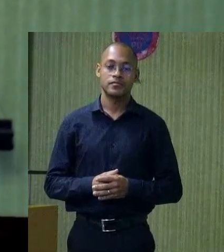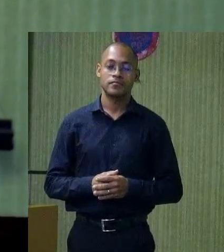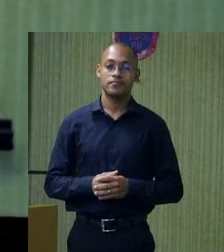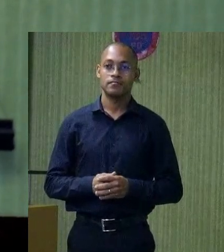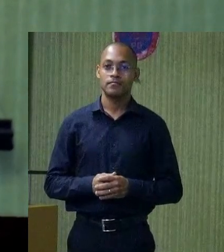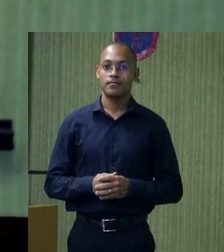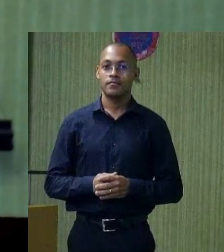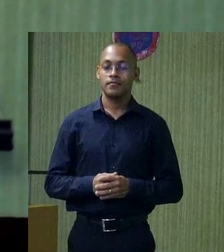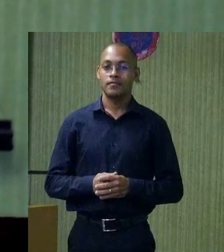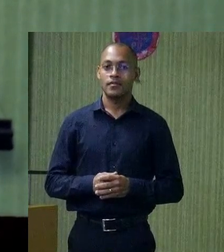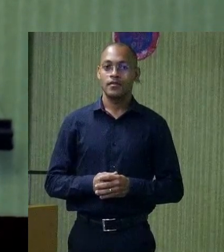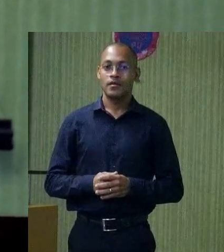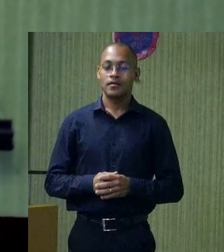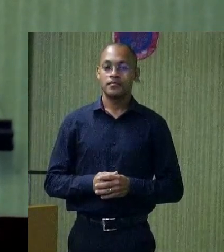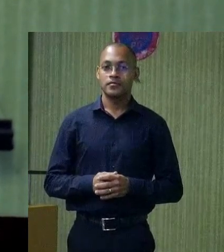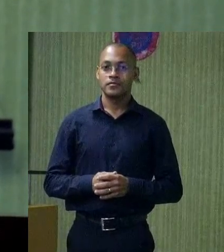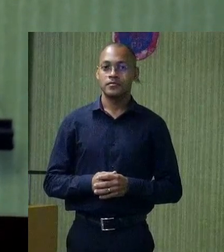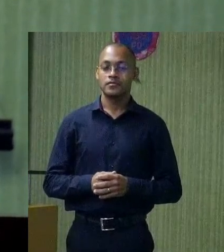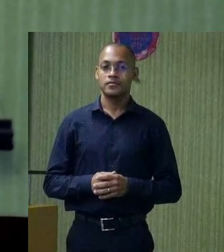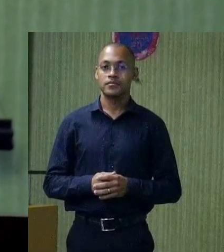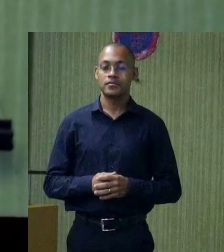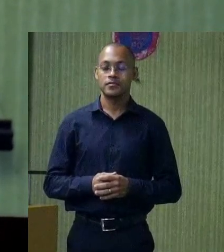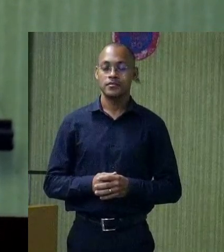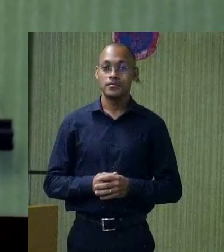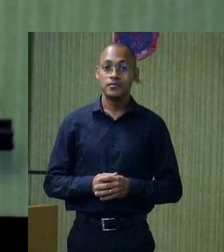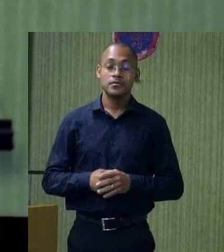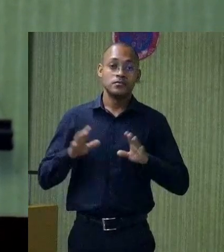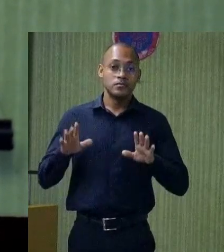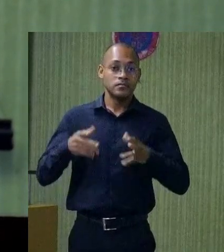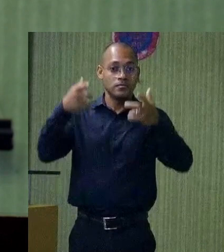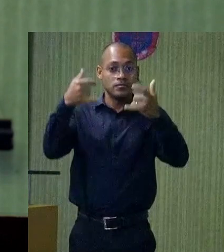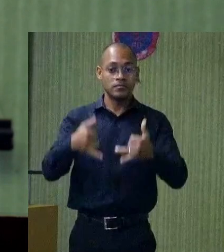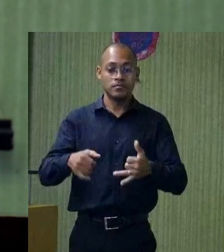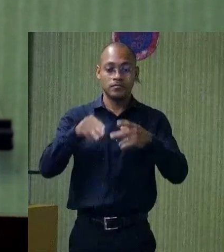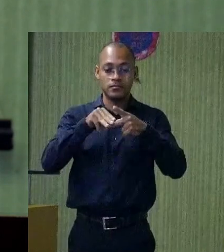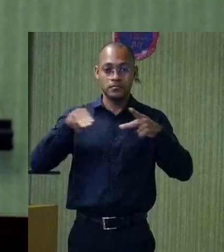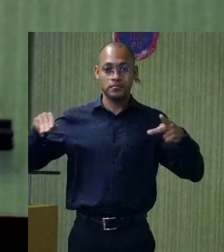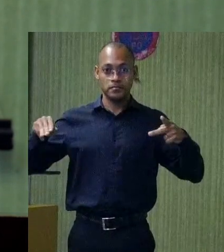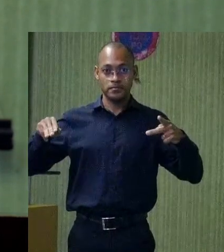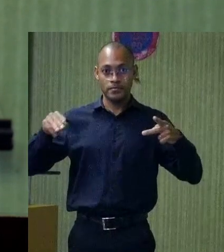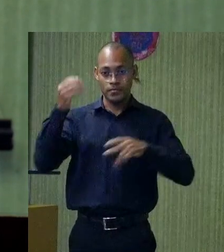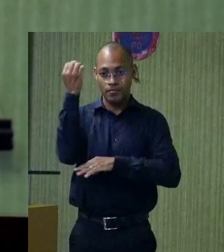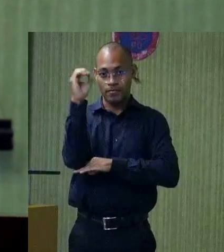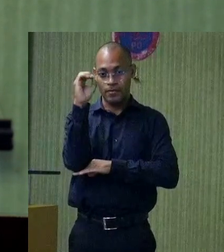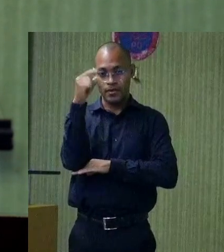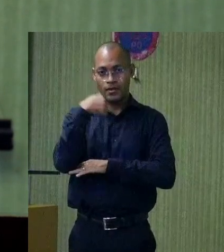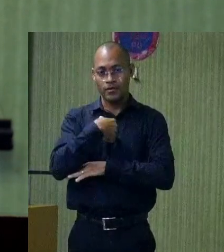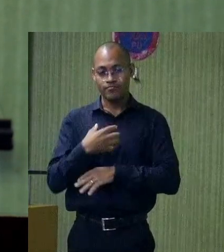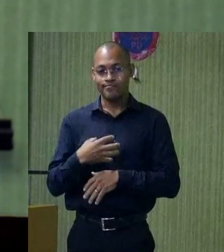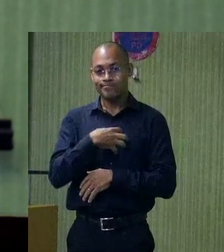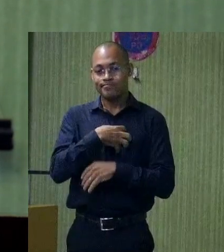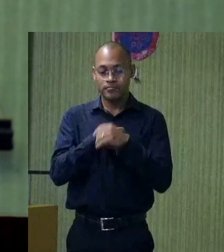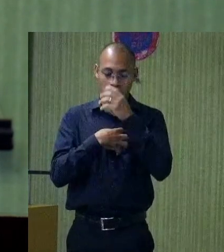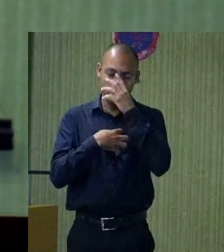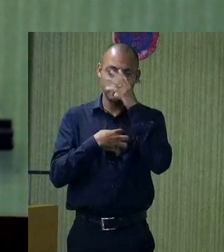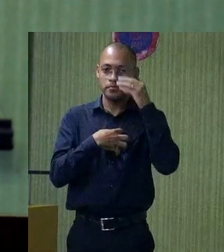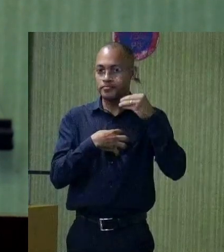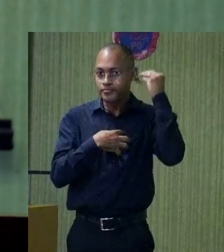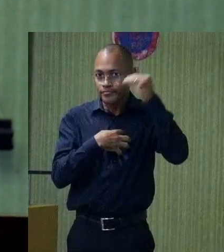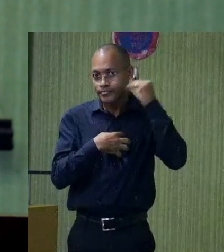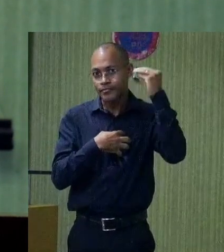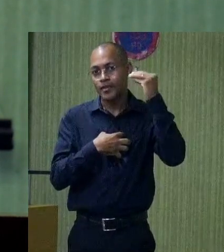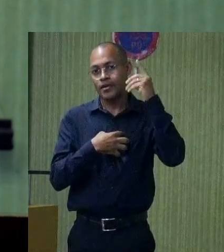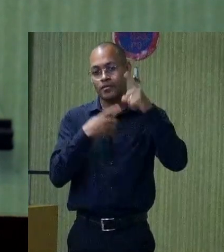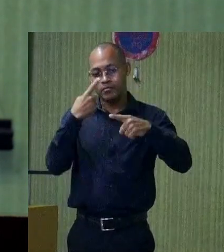em relação ao Ministério Público do Rio Grande do Sul isso nos aproximou muito internamente esses momentos vivenciados quando nós